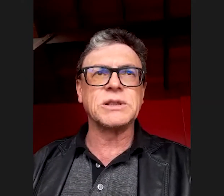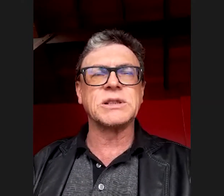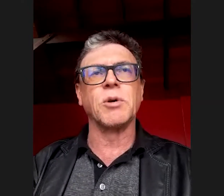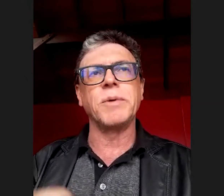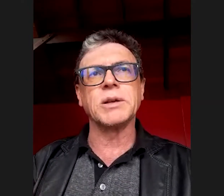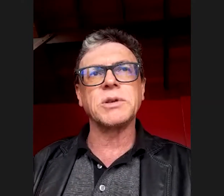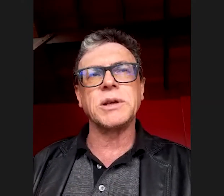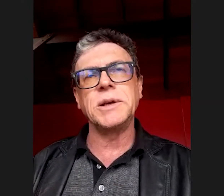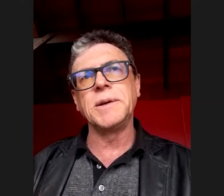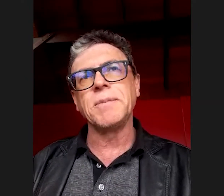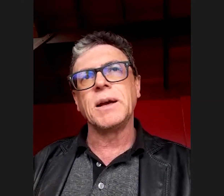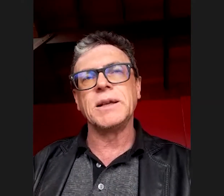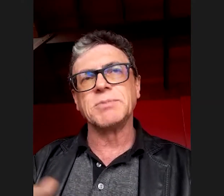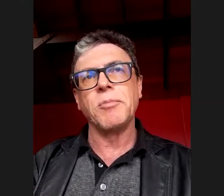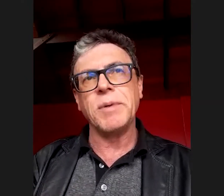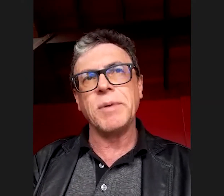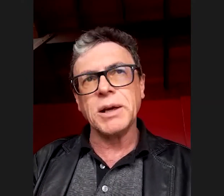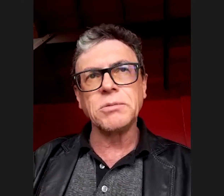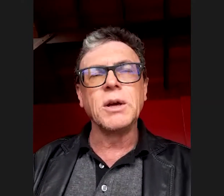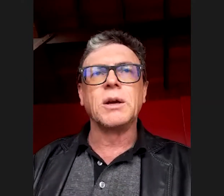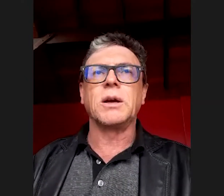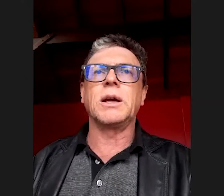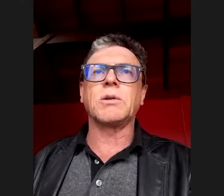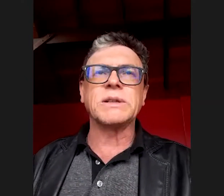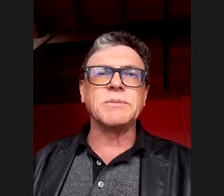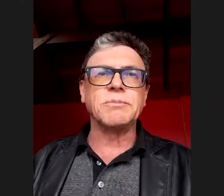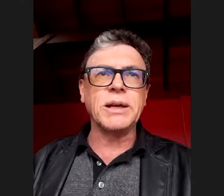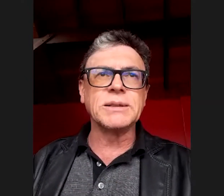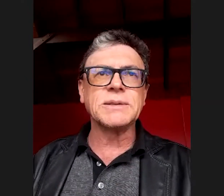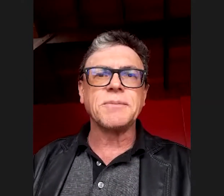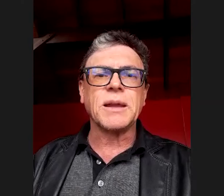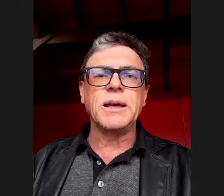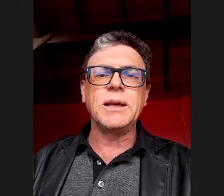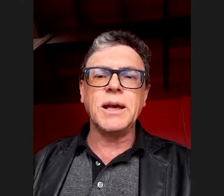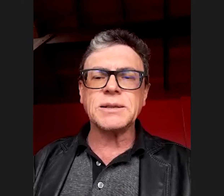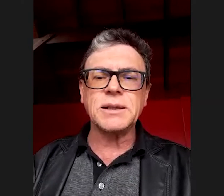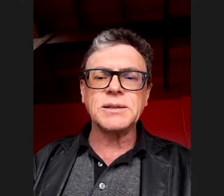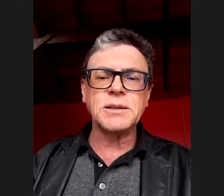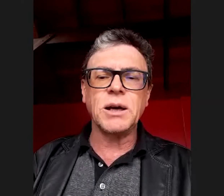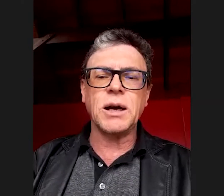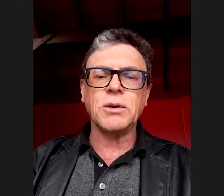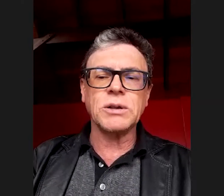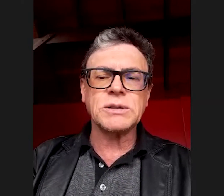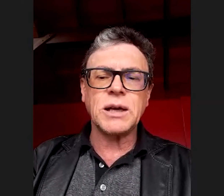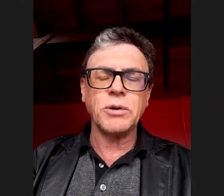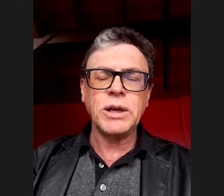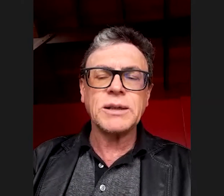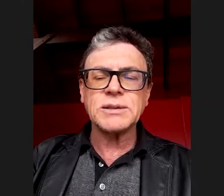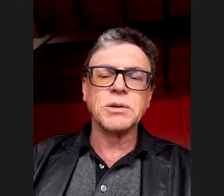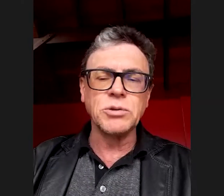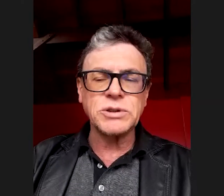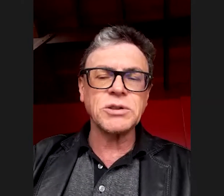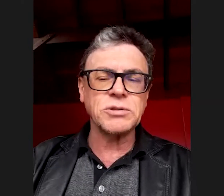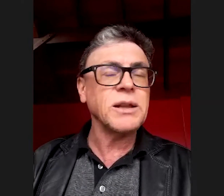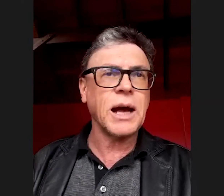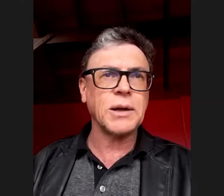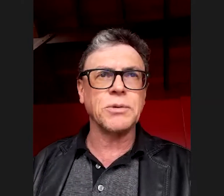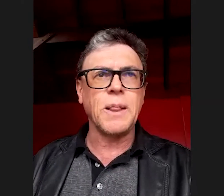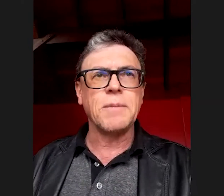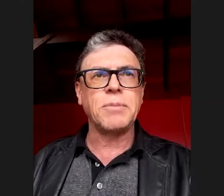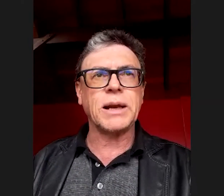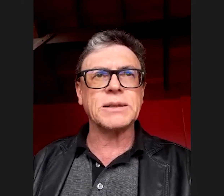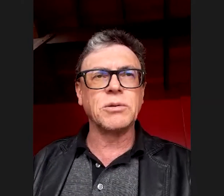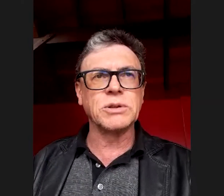negociações nesse momento, com as empresas, e essa tem sido a orientação que o Sérgio tem